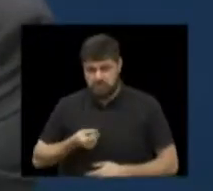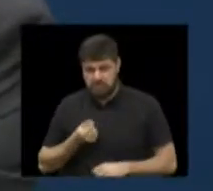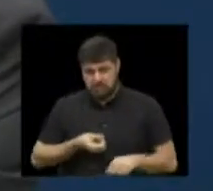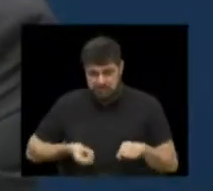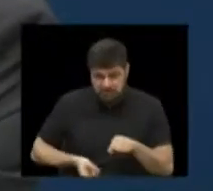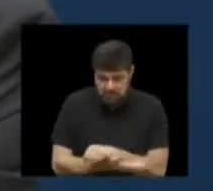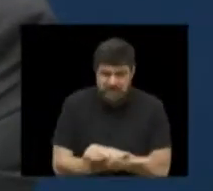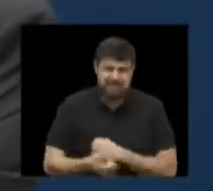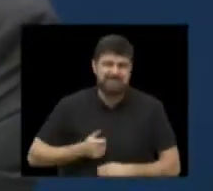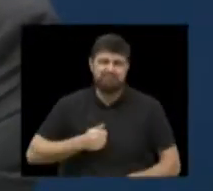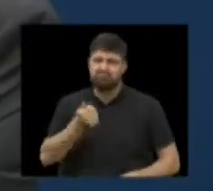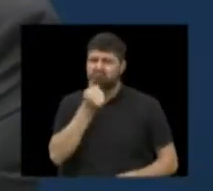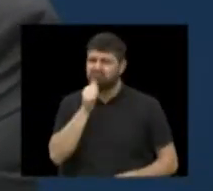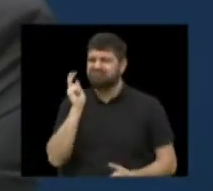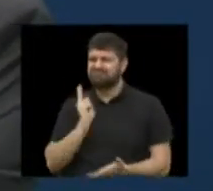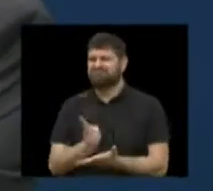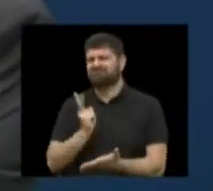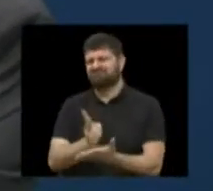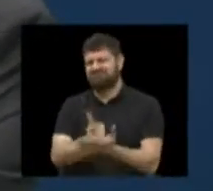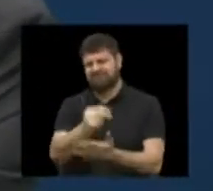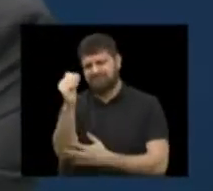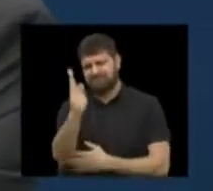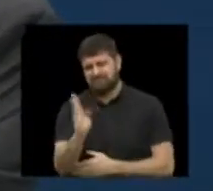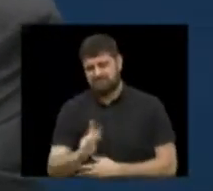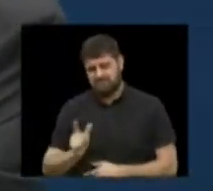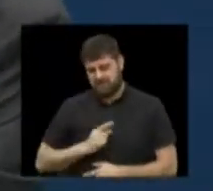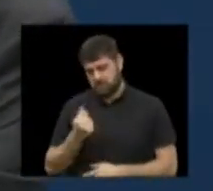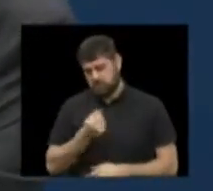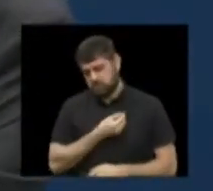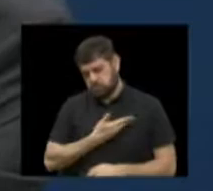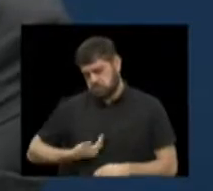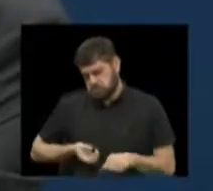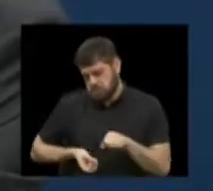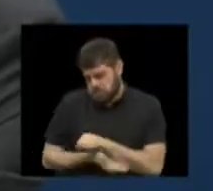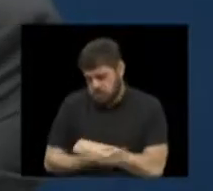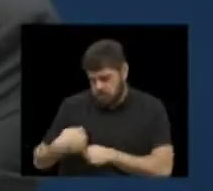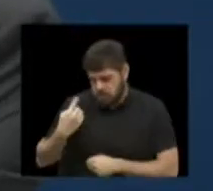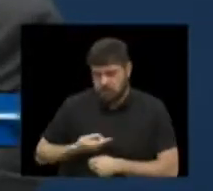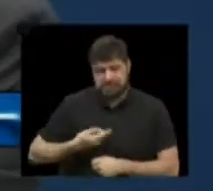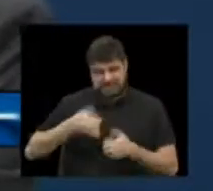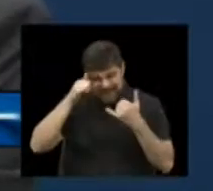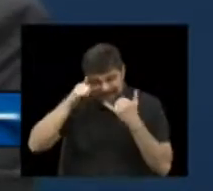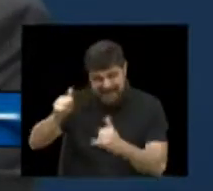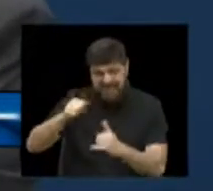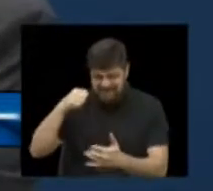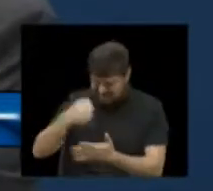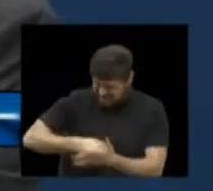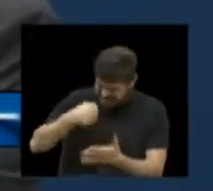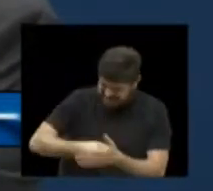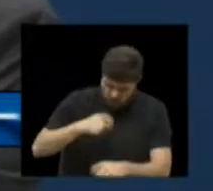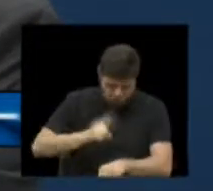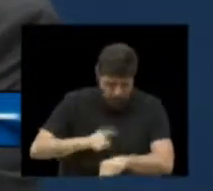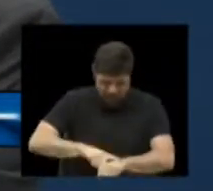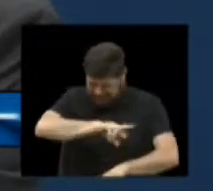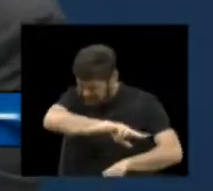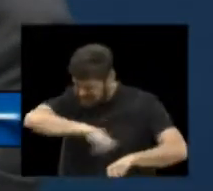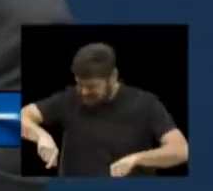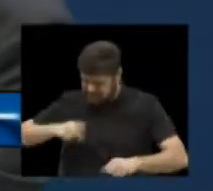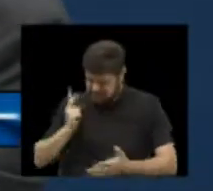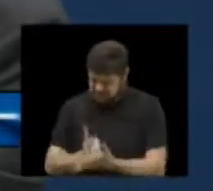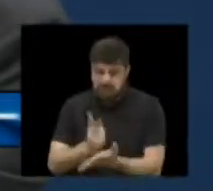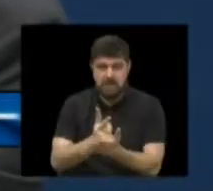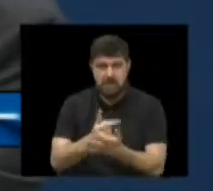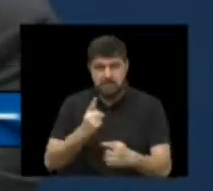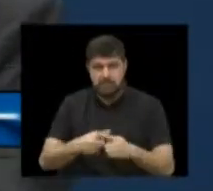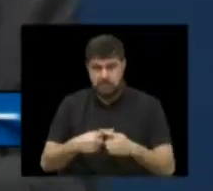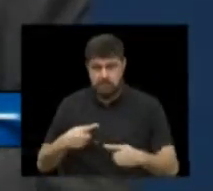continuar existindo, infelizmente, mas nós temos que combatê-la a todo momento, em todas as formas possíveis,